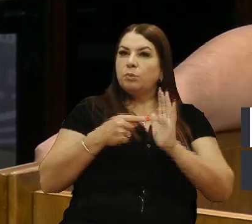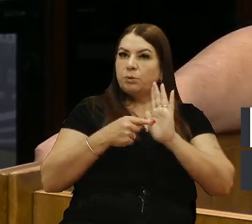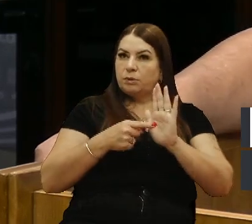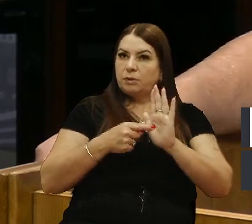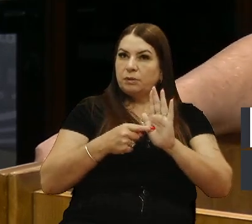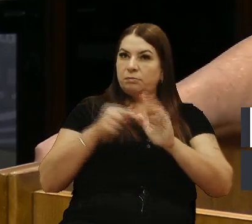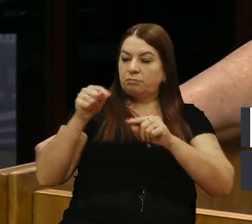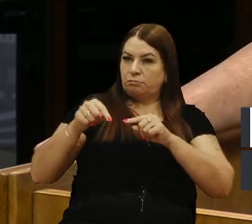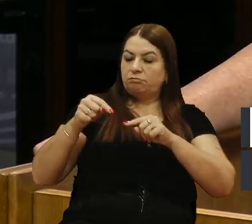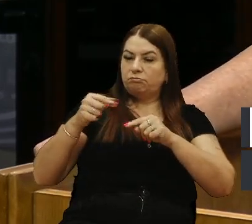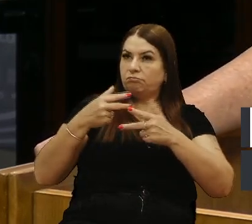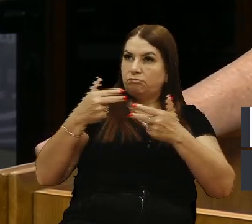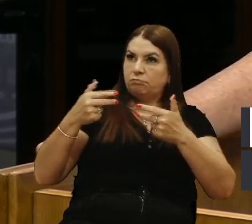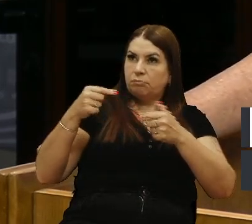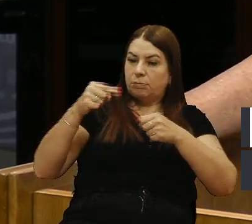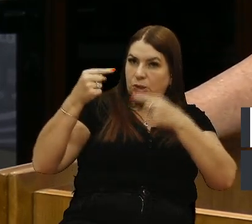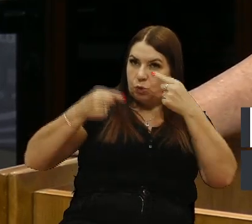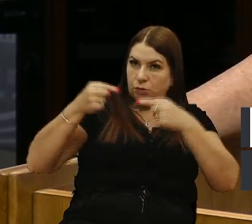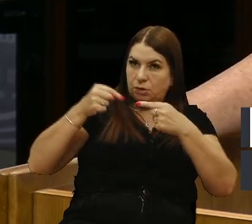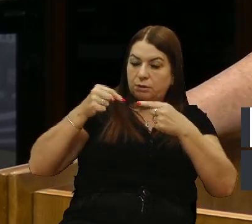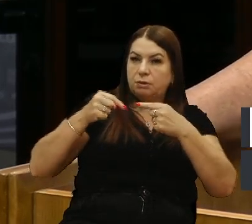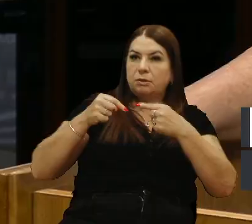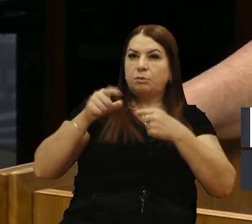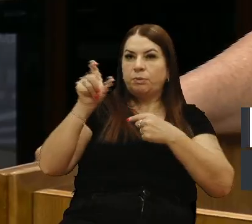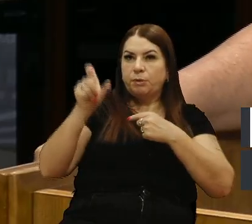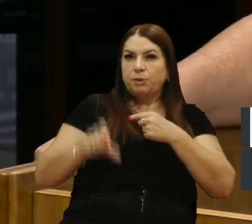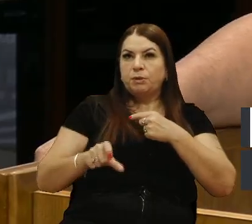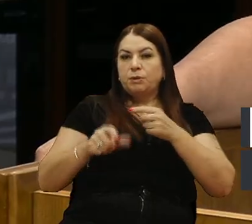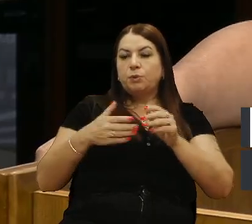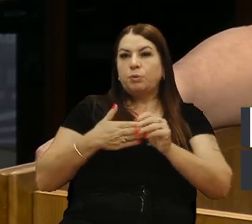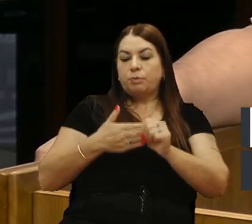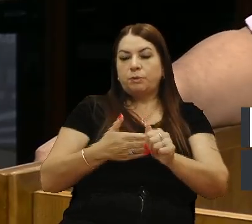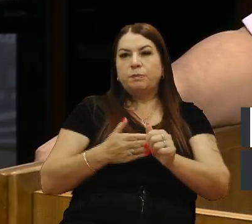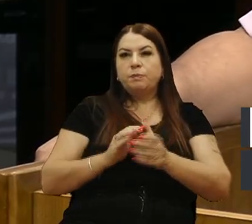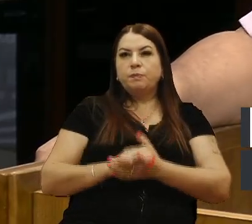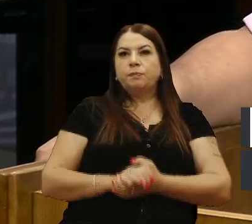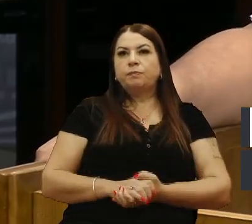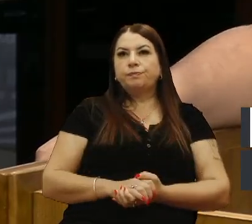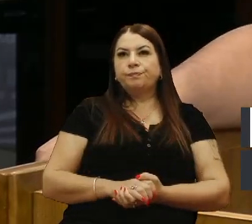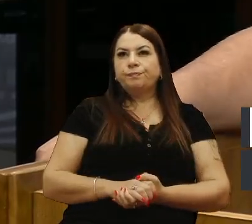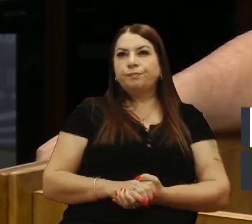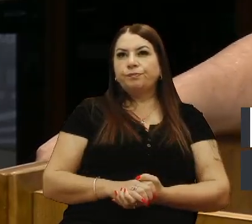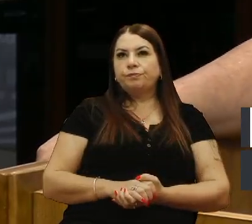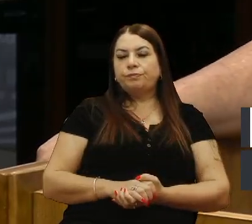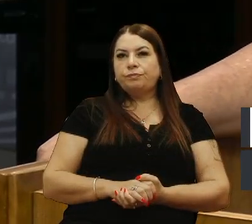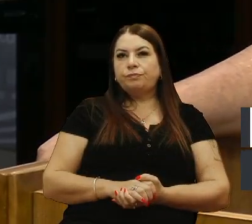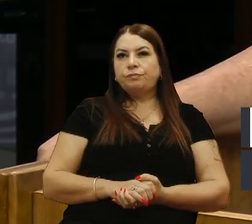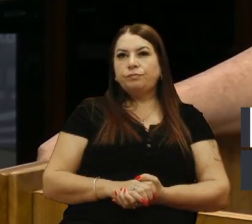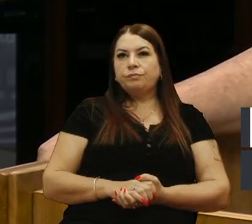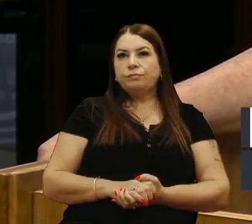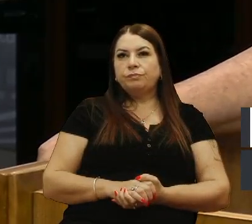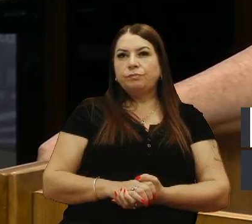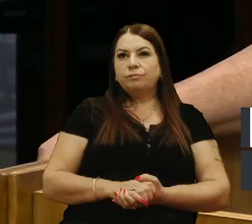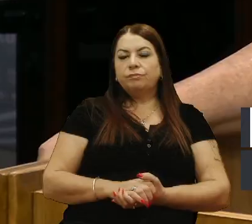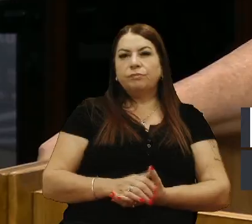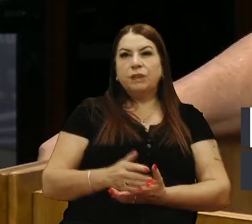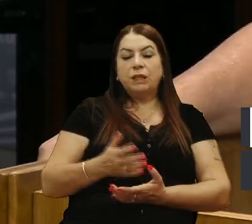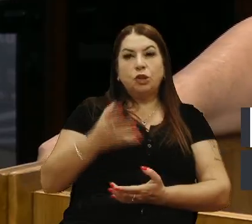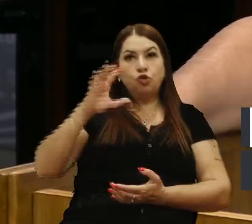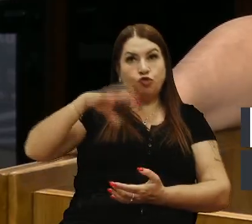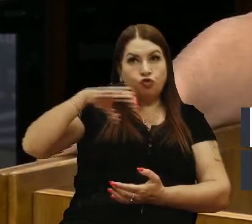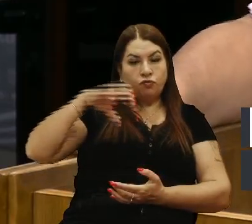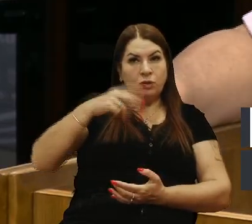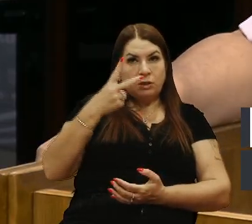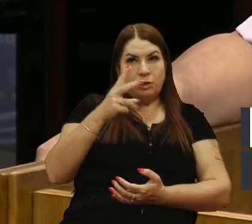essa discussão, que é uma pessoa que eu acompanhei desde as chuvas de